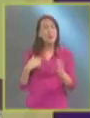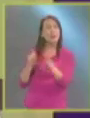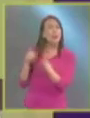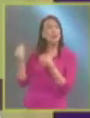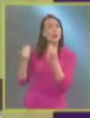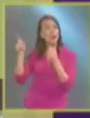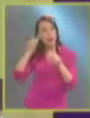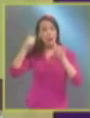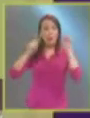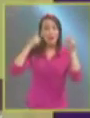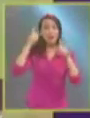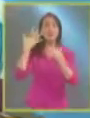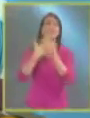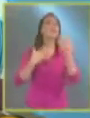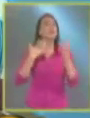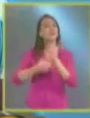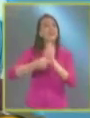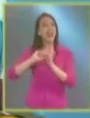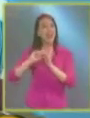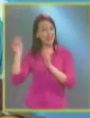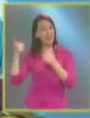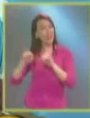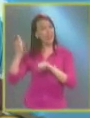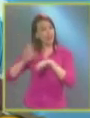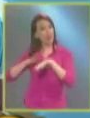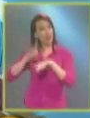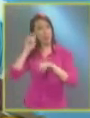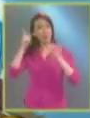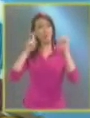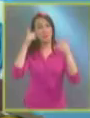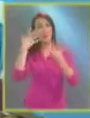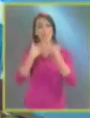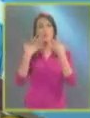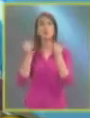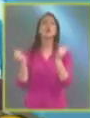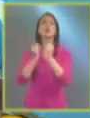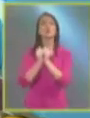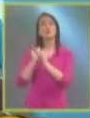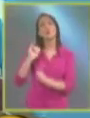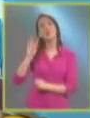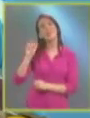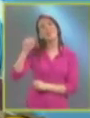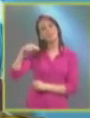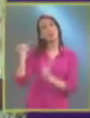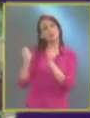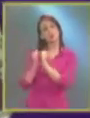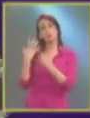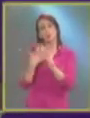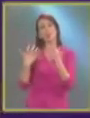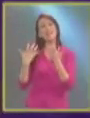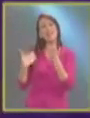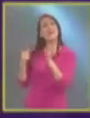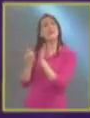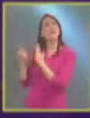também? Compõe, inclusive essa última música que eu cantei foi de minha autoria, em parceria com Ivan Andrés. Ai, que legal. E me conta, quando é que você